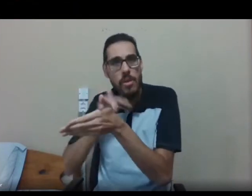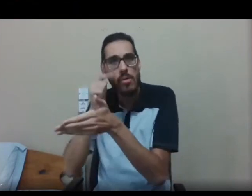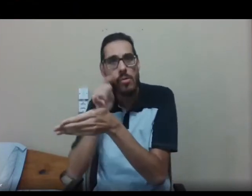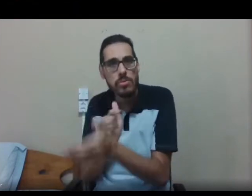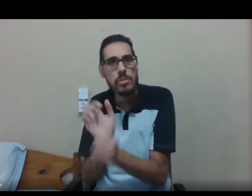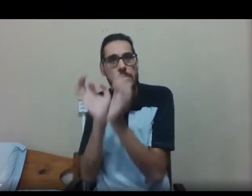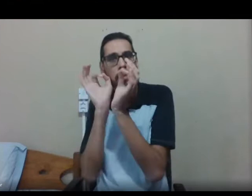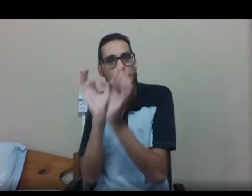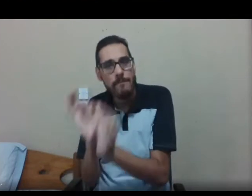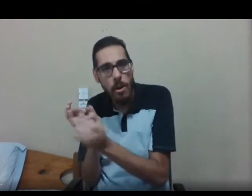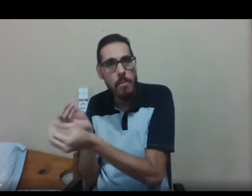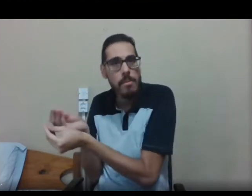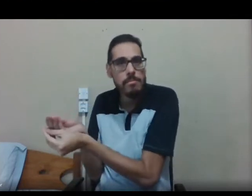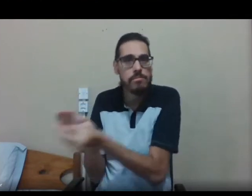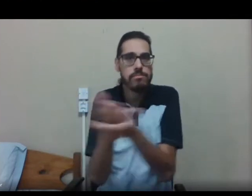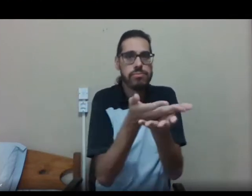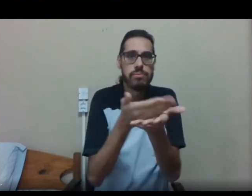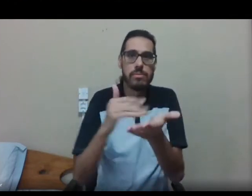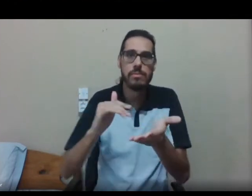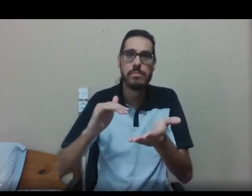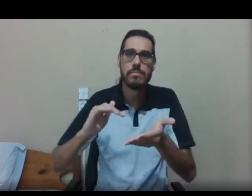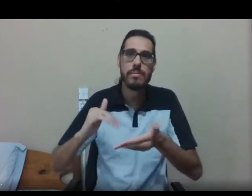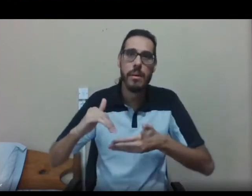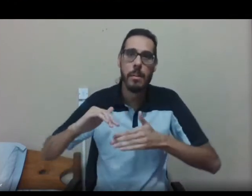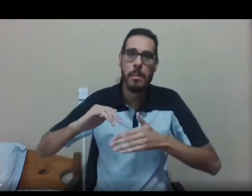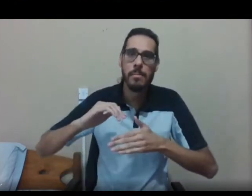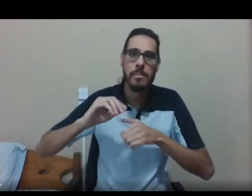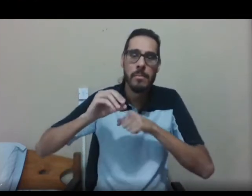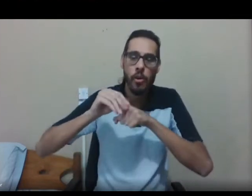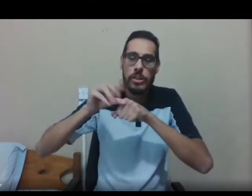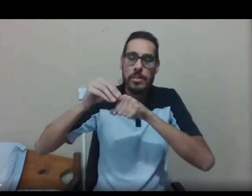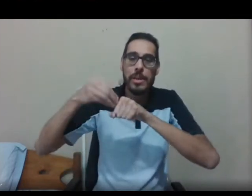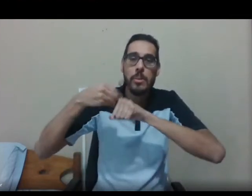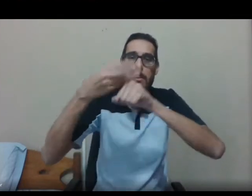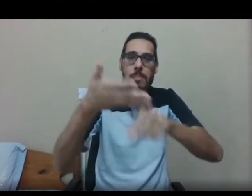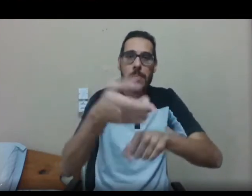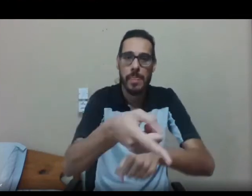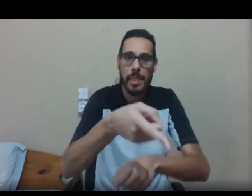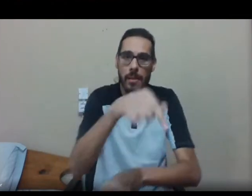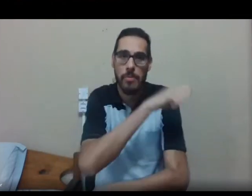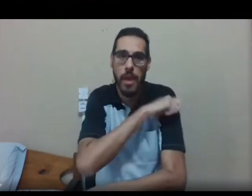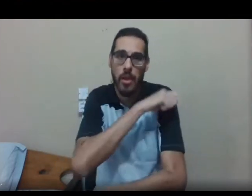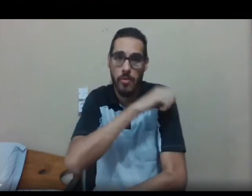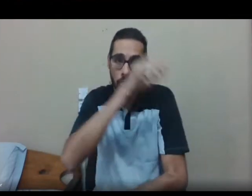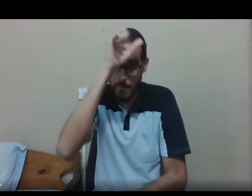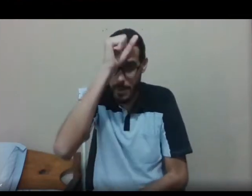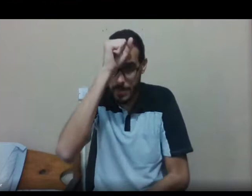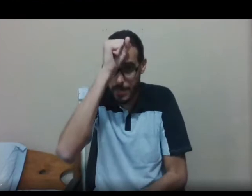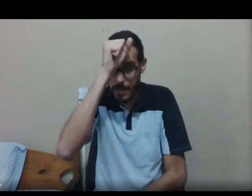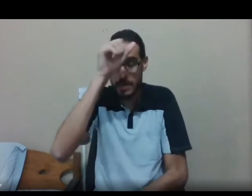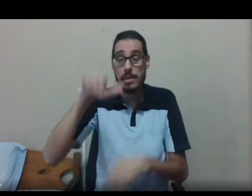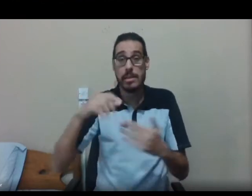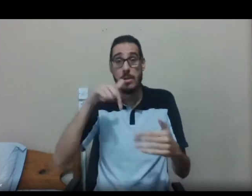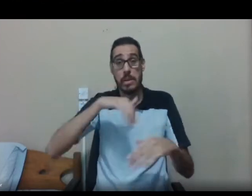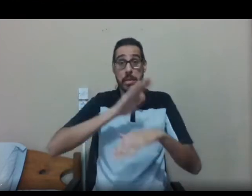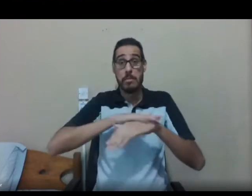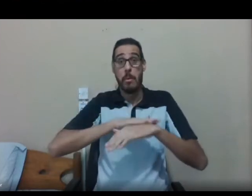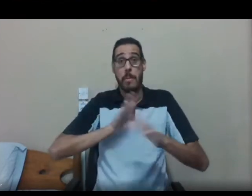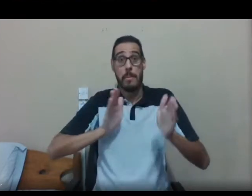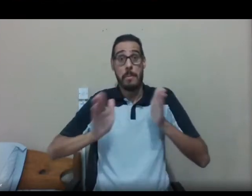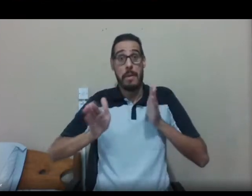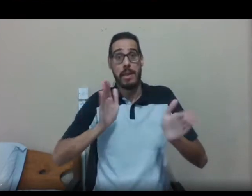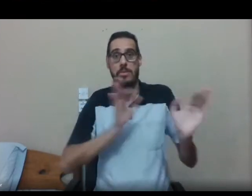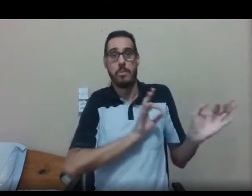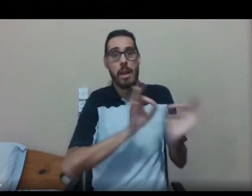das tecnologias, né? Então, agora também a gente entra aí nesse momento propício para ampliar também essa